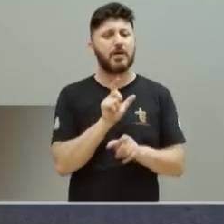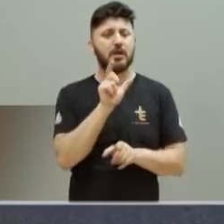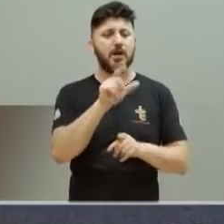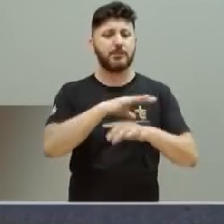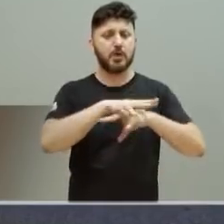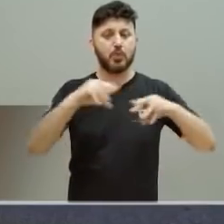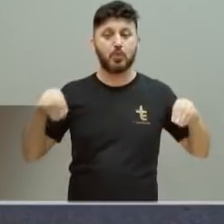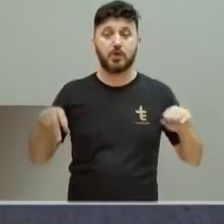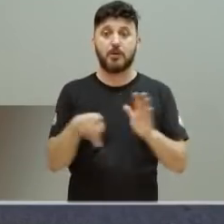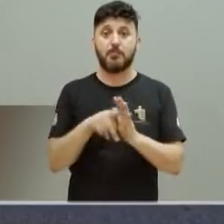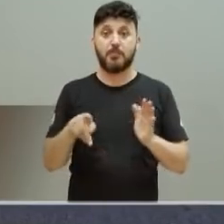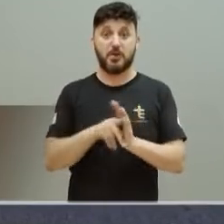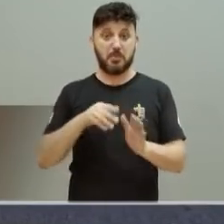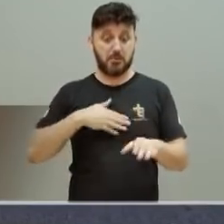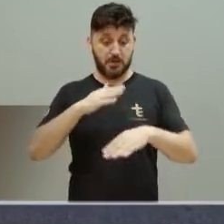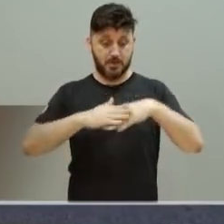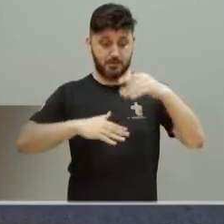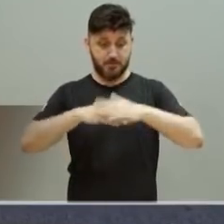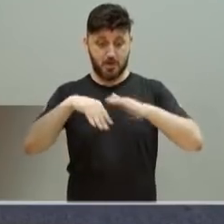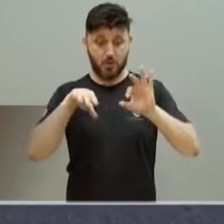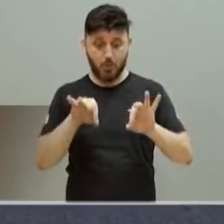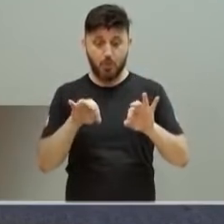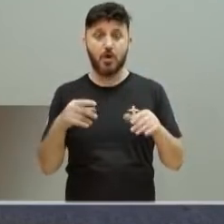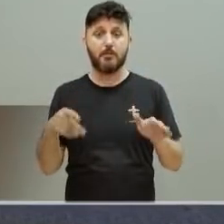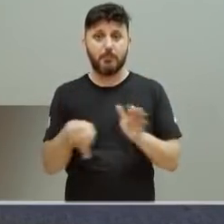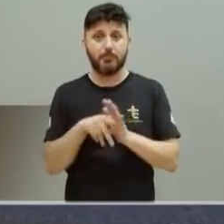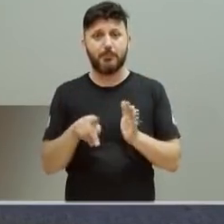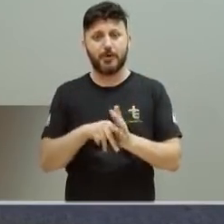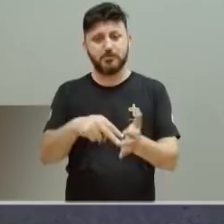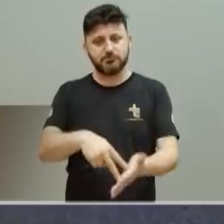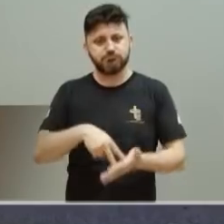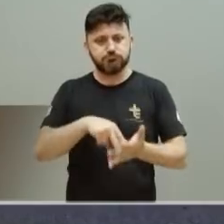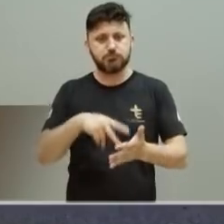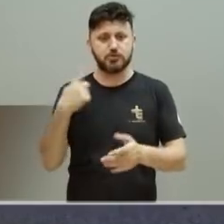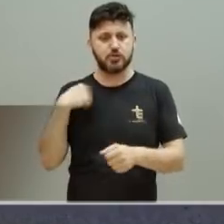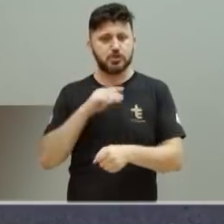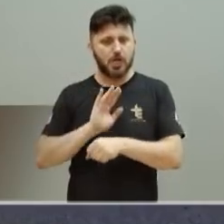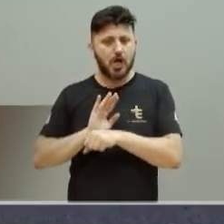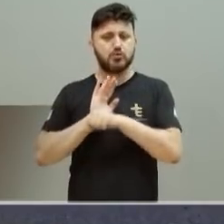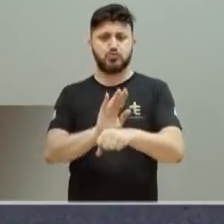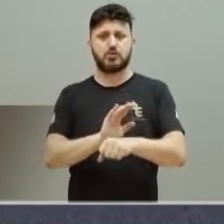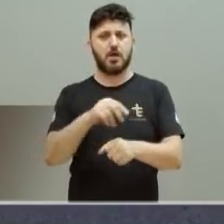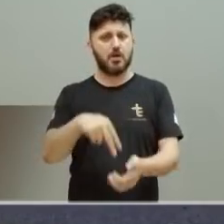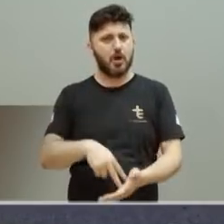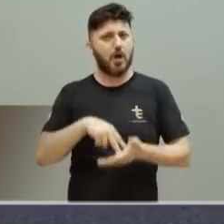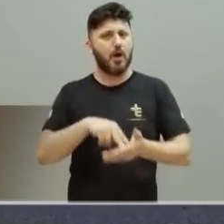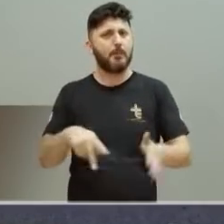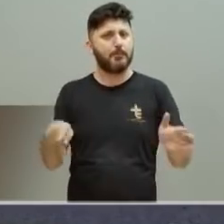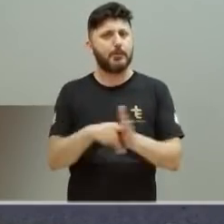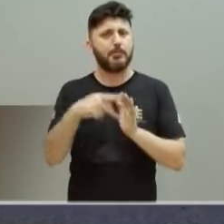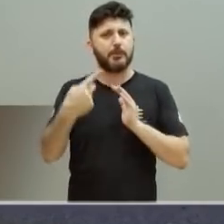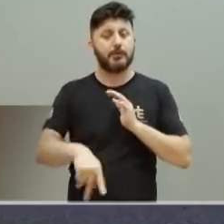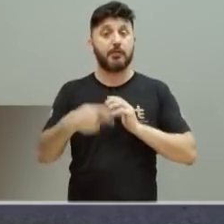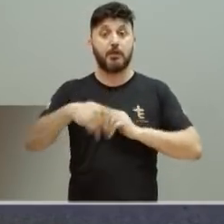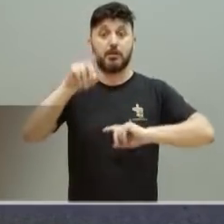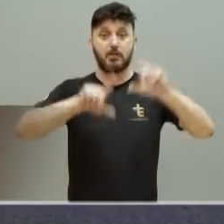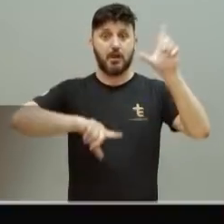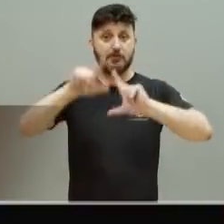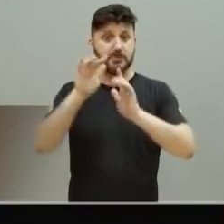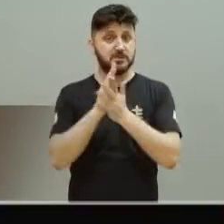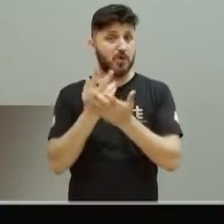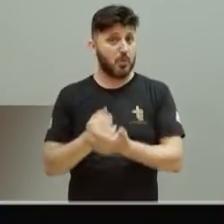minhas mãos, as suas mãos para sustentar isso, através de nos associarmos, de mantermos, de ofertarmos, não vai